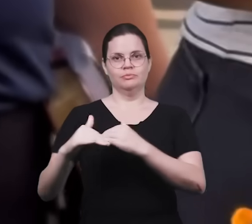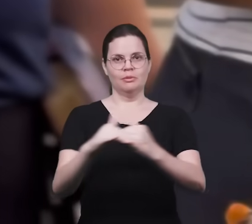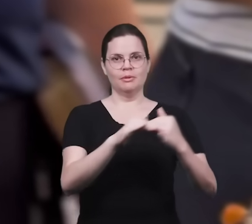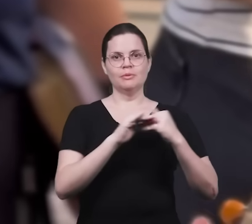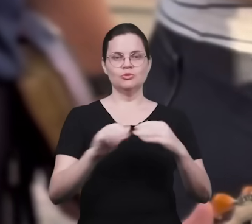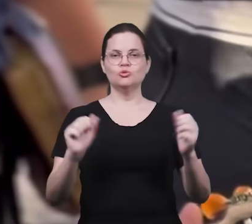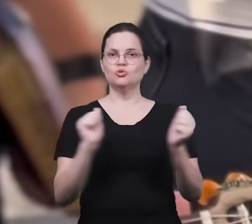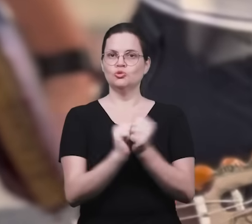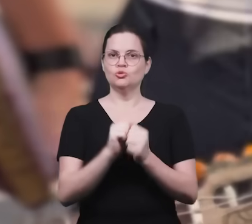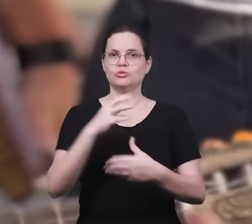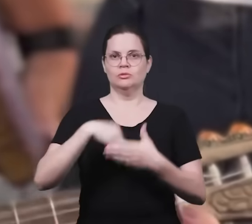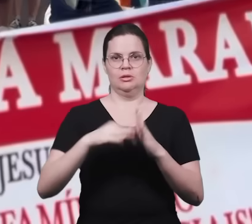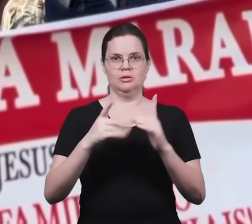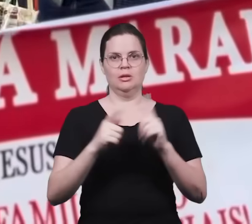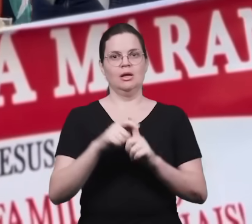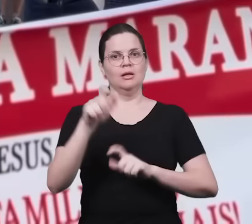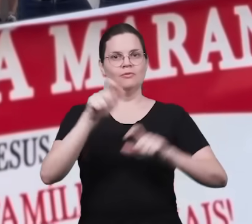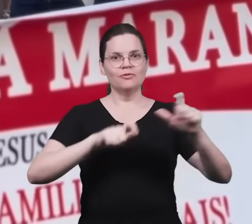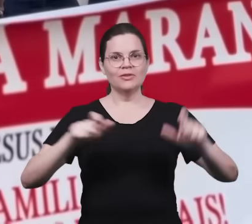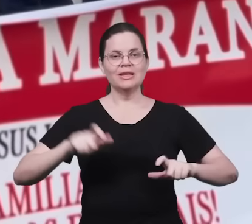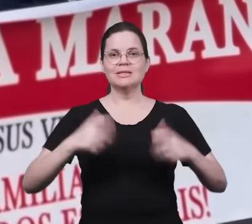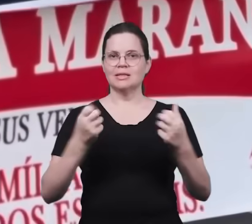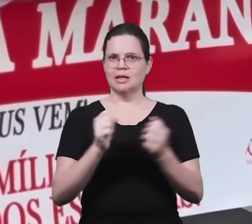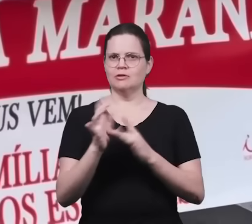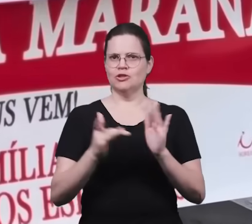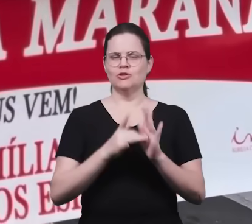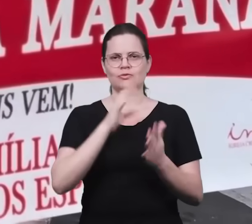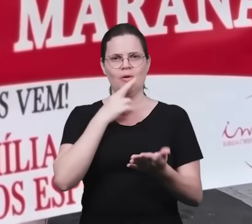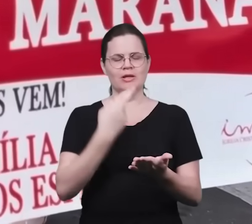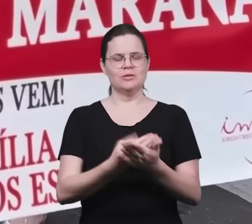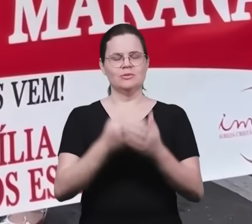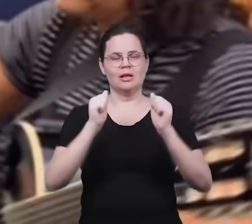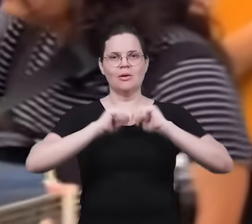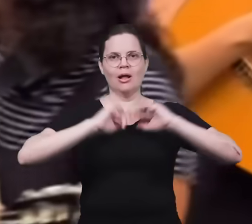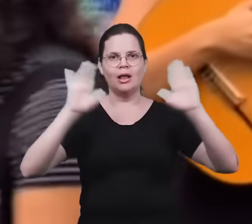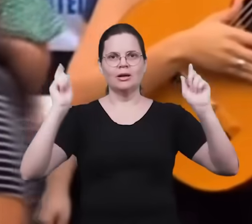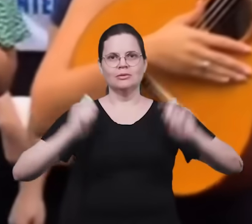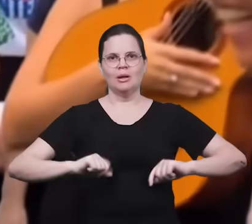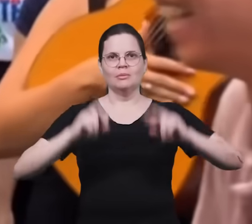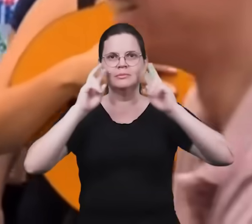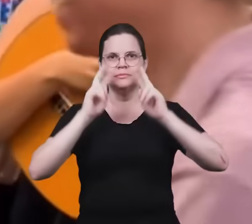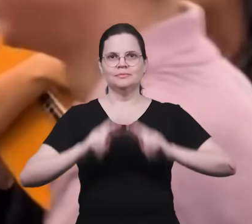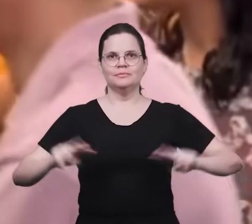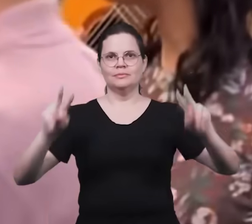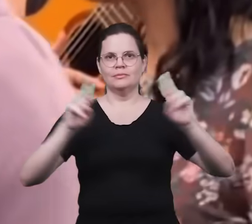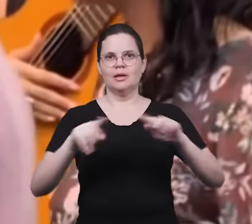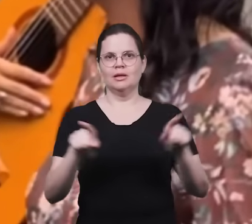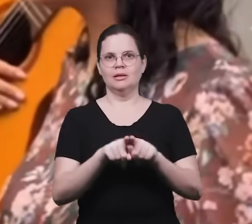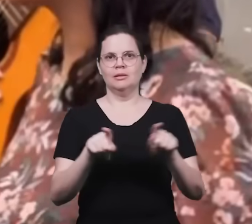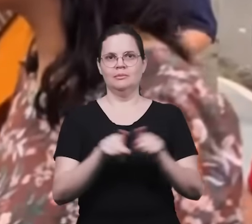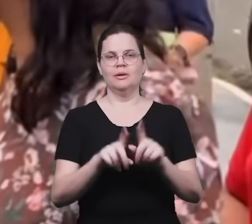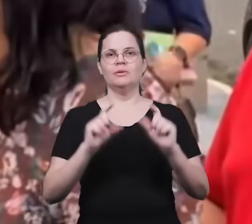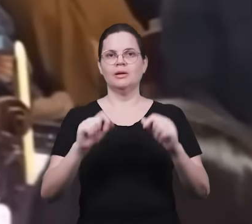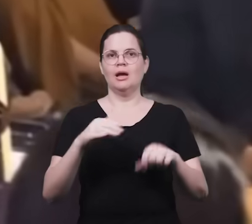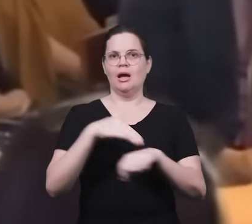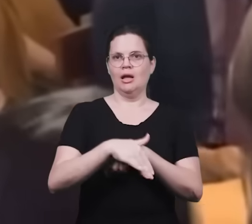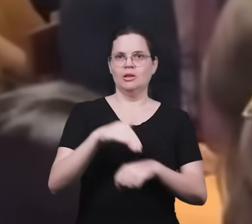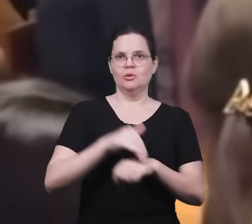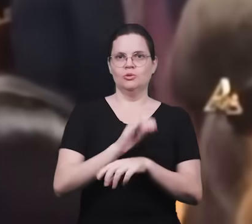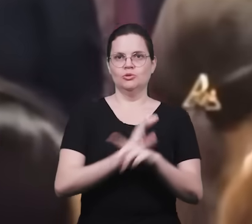foi visível: vidas alcançadas e corações tocados. À noite, um culto especial reuniu muitos